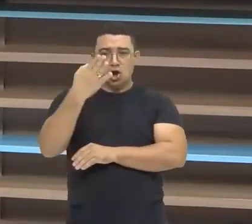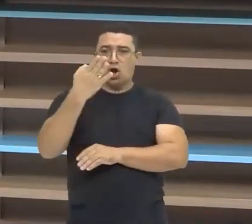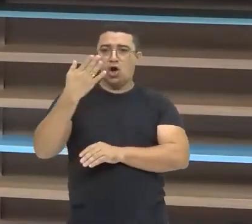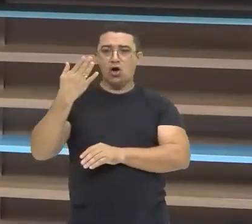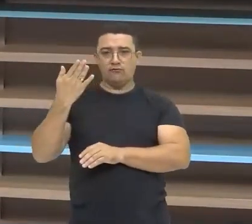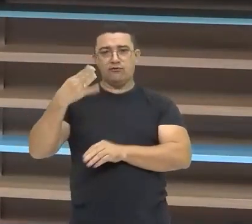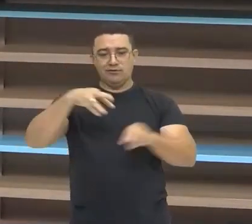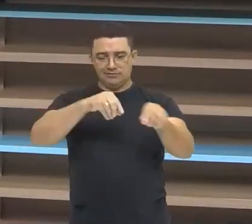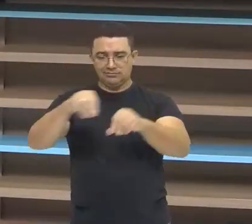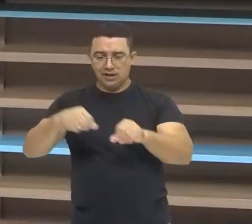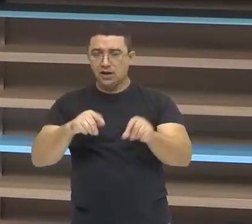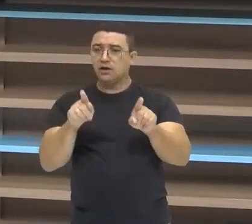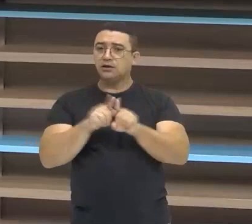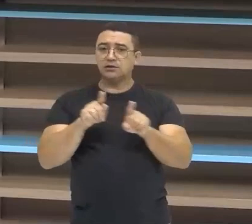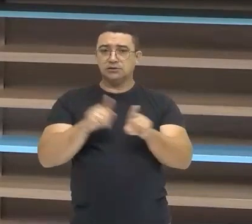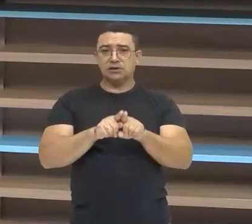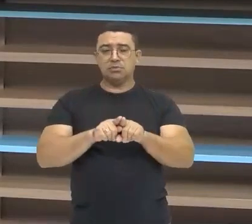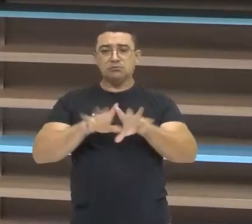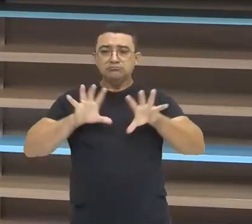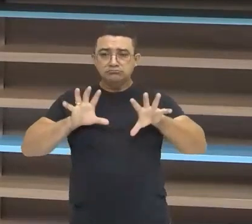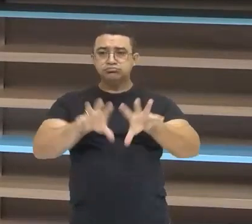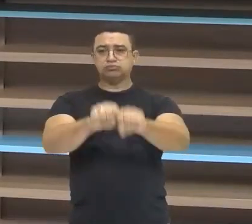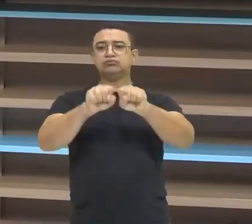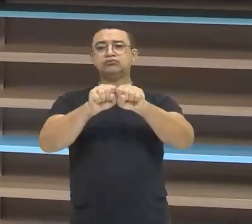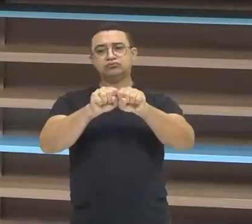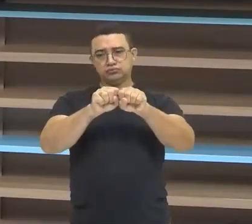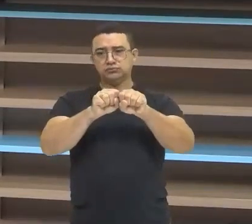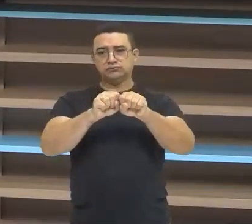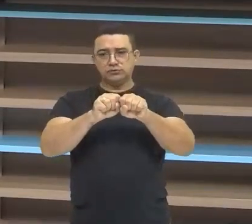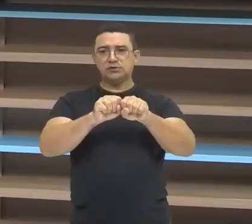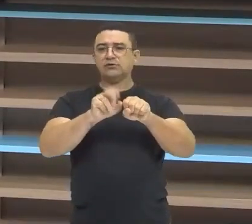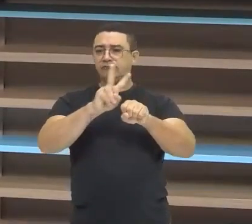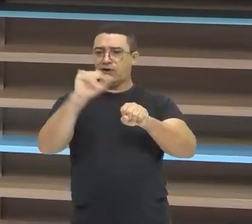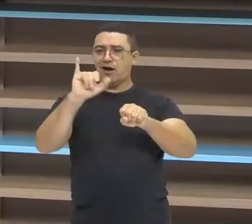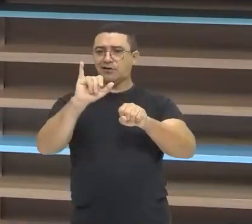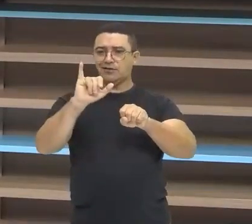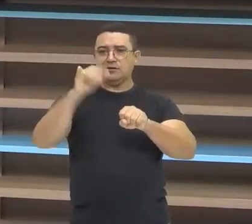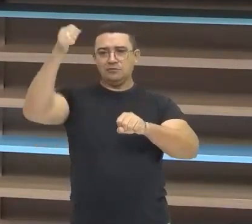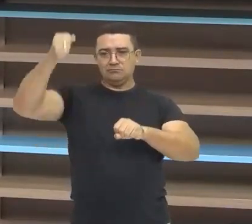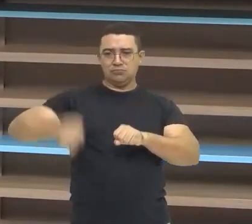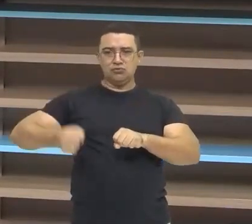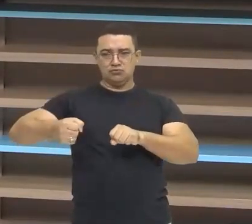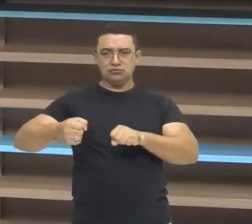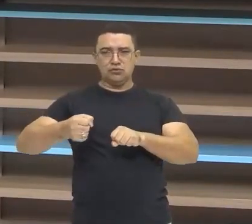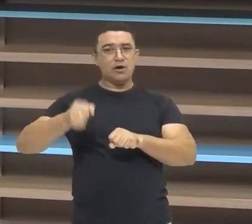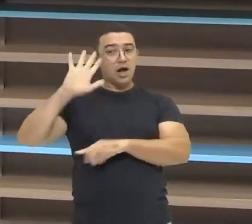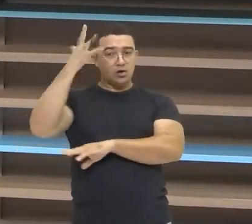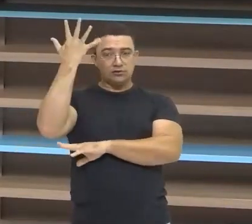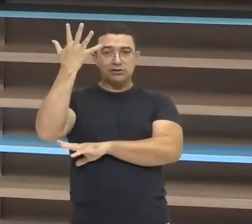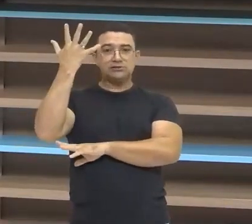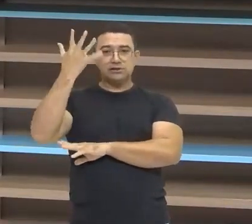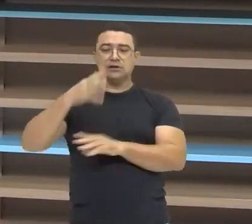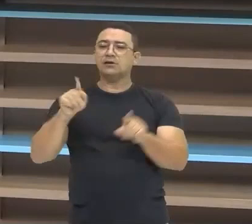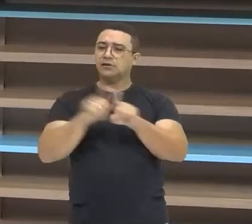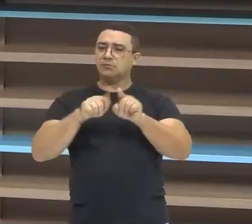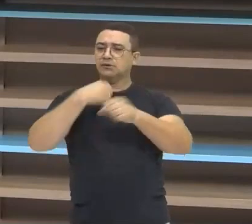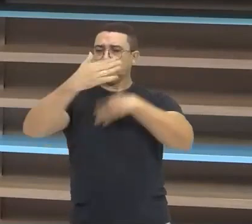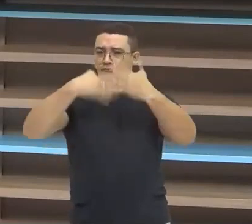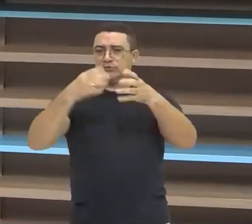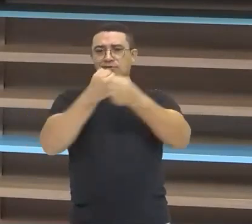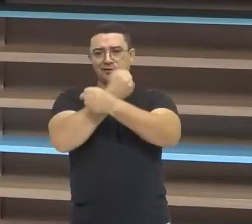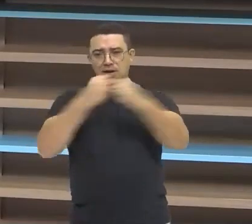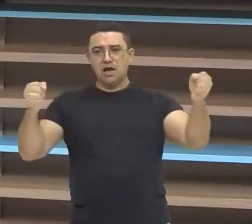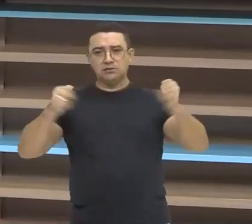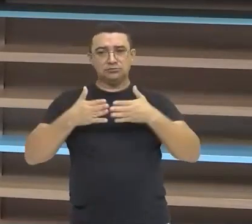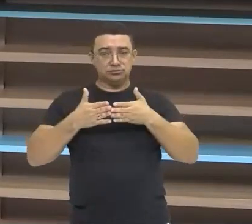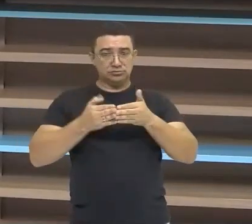né? E as colonizações que vão ocorrer, né? Como desdobramento desse capitalismo mercantil e das